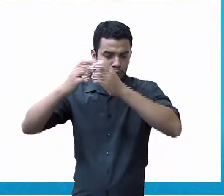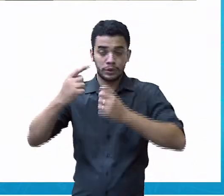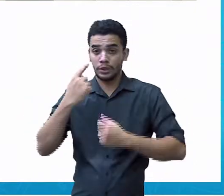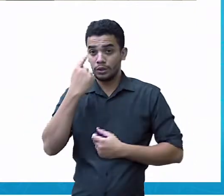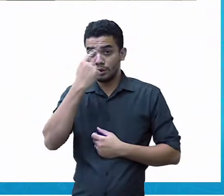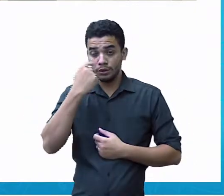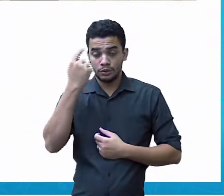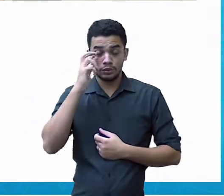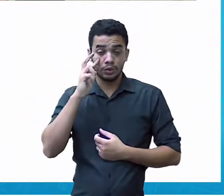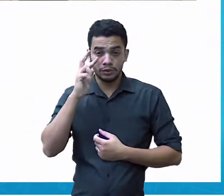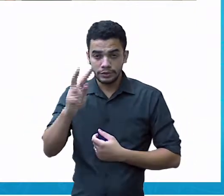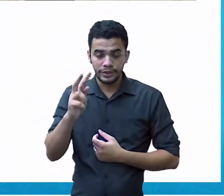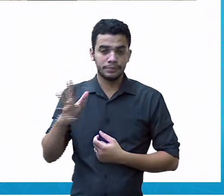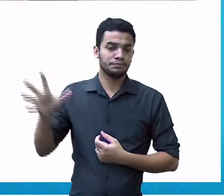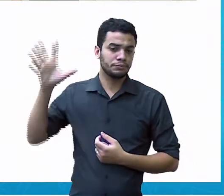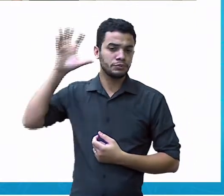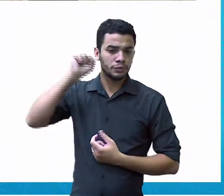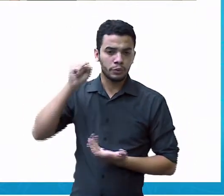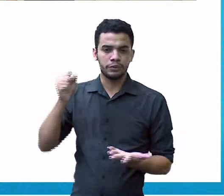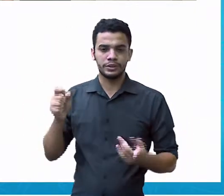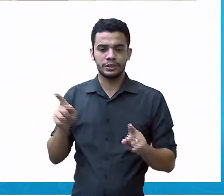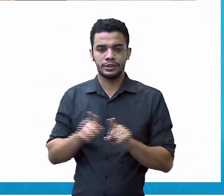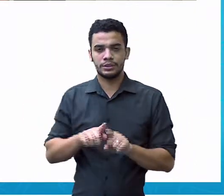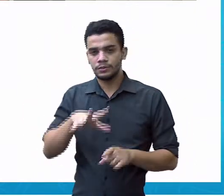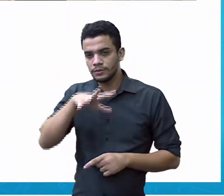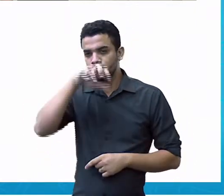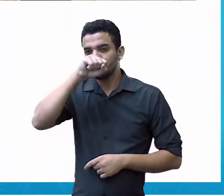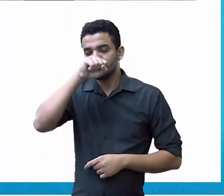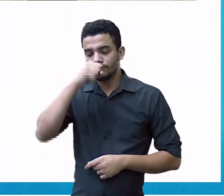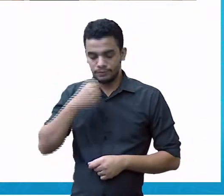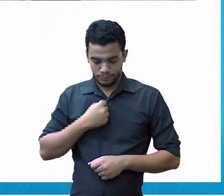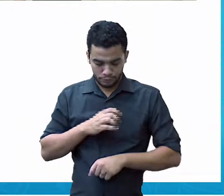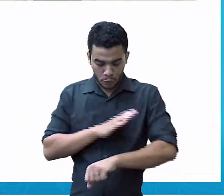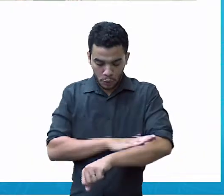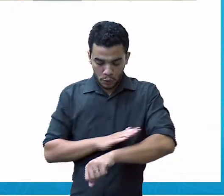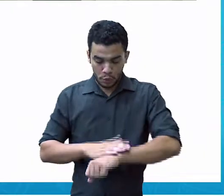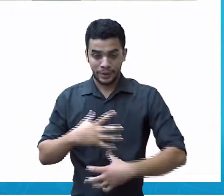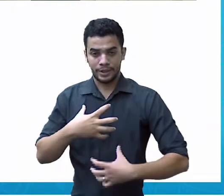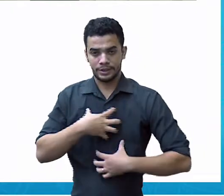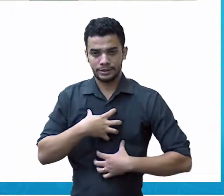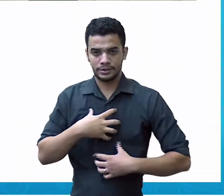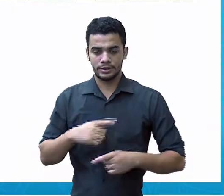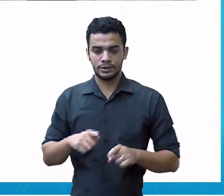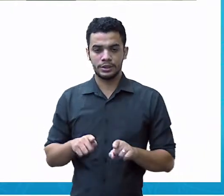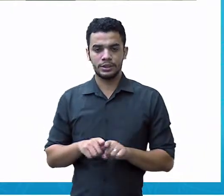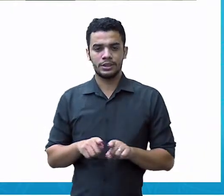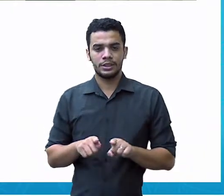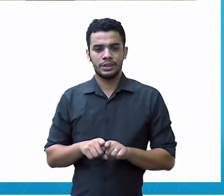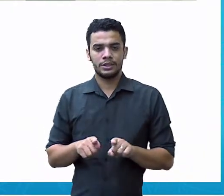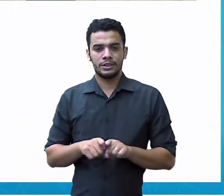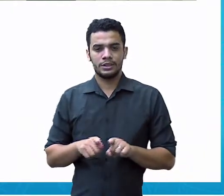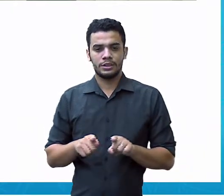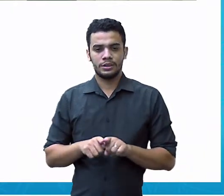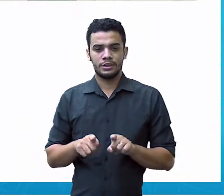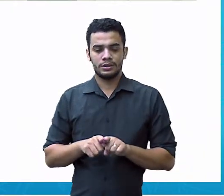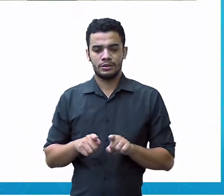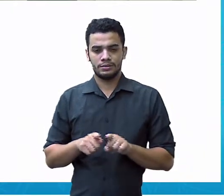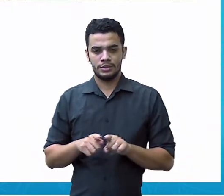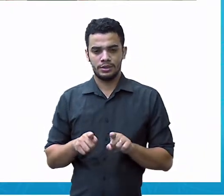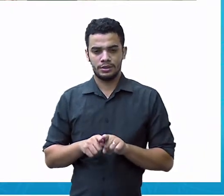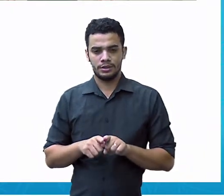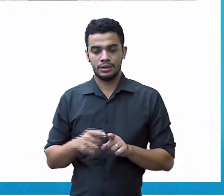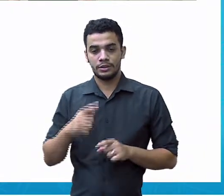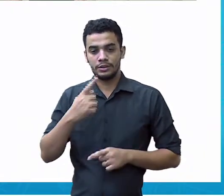e controle dos movimentos do corpo. O cérebro praticamente